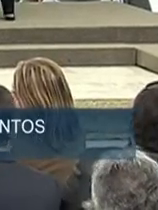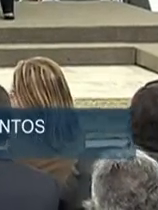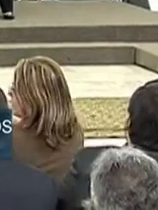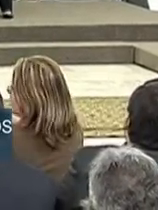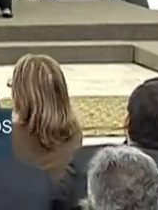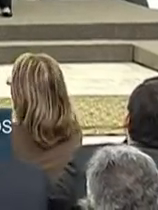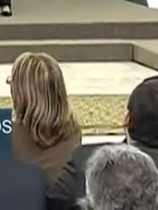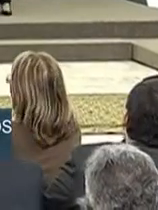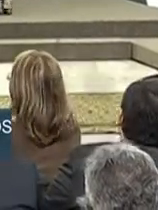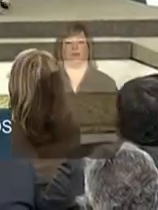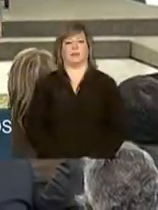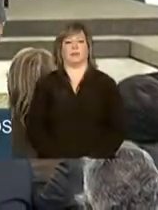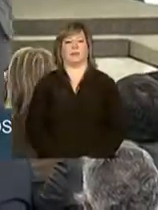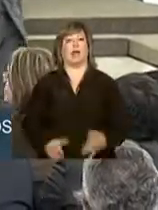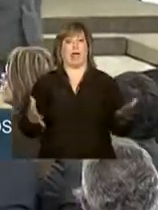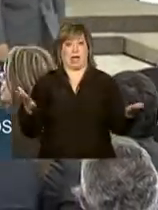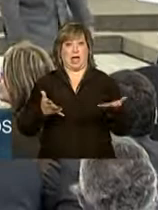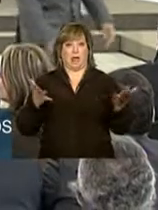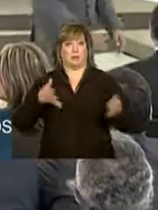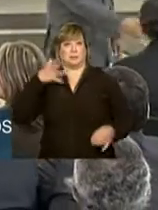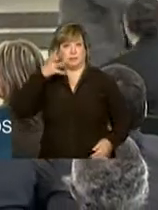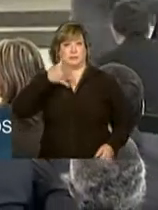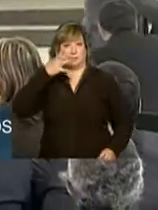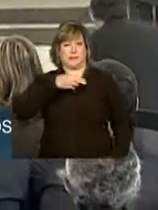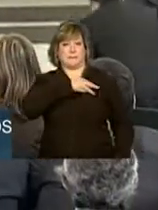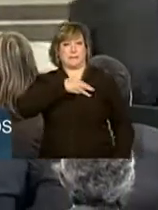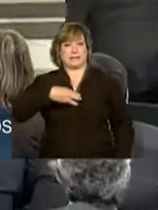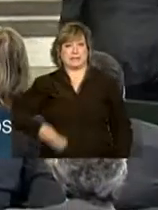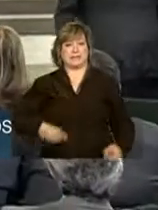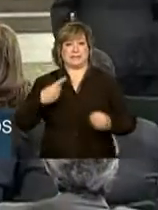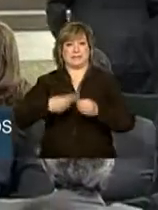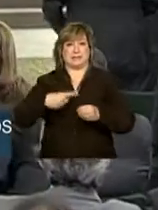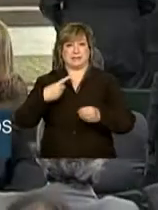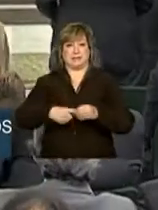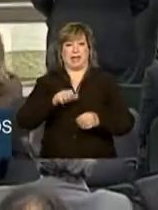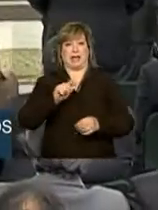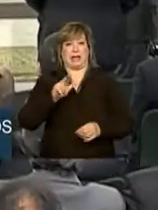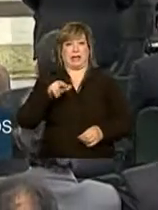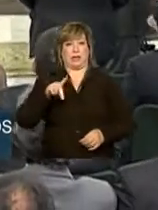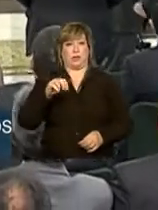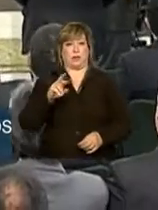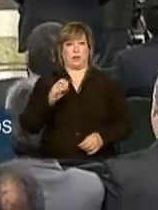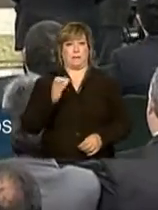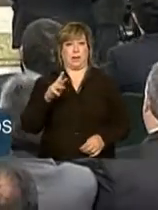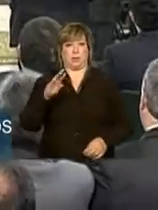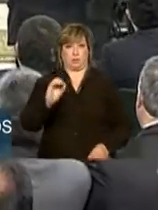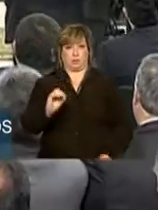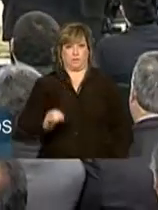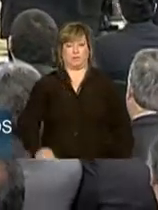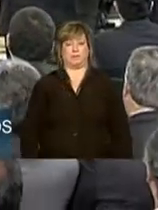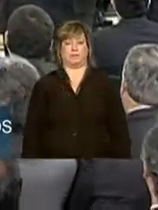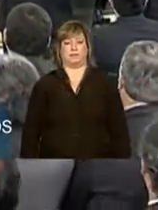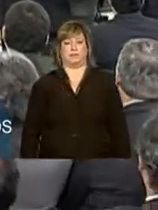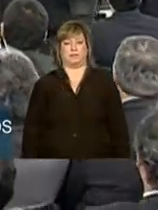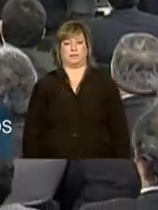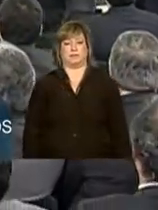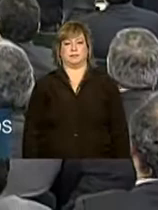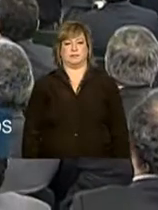Neste momento, passamos a palavra ao ministro das Cidades, Agnaldo Ribeiro.